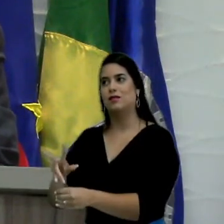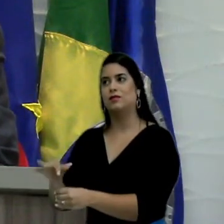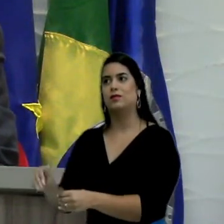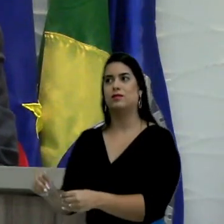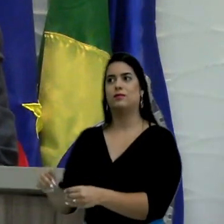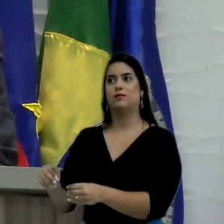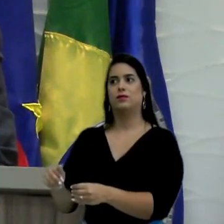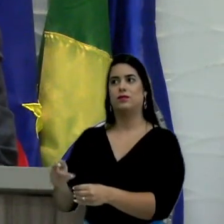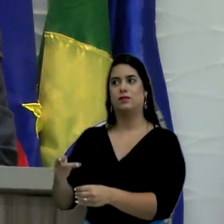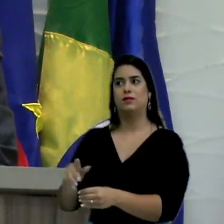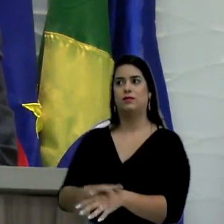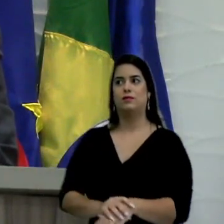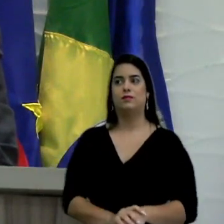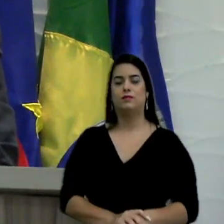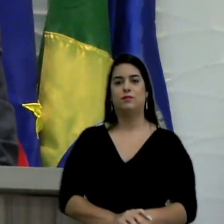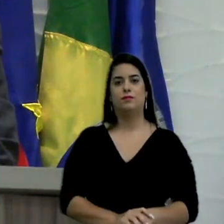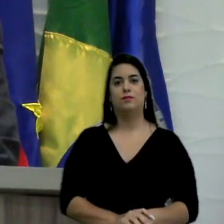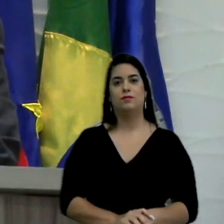vila.